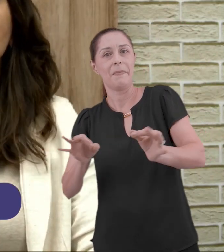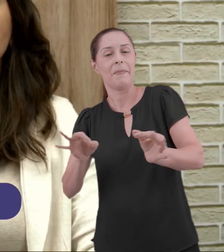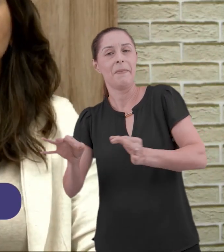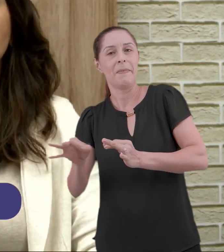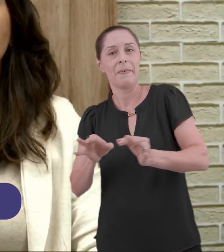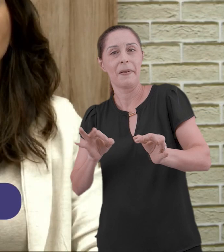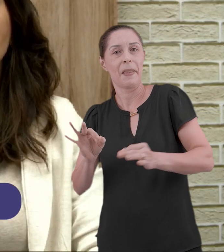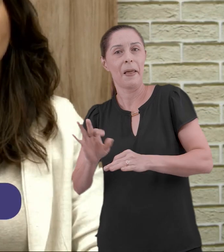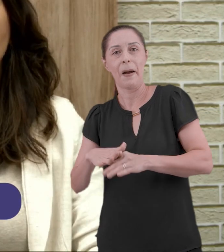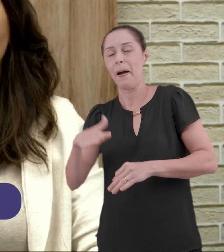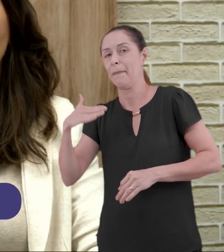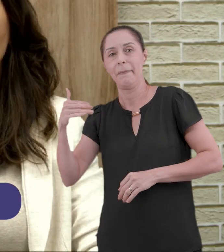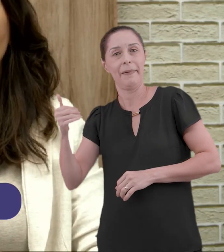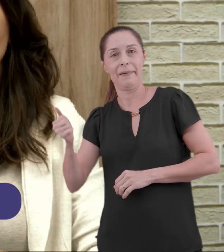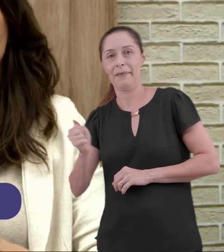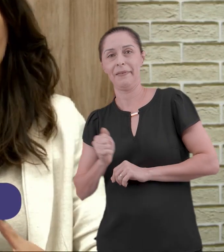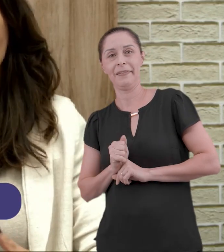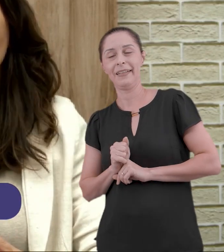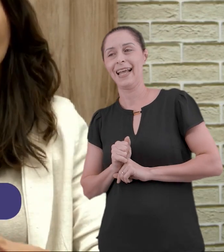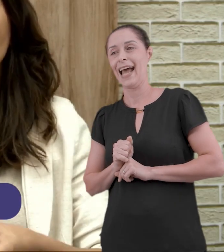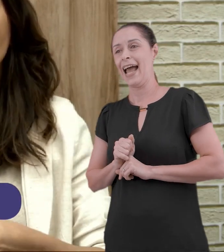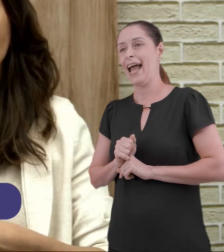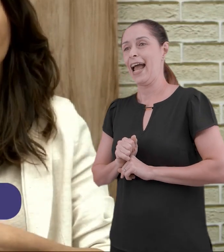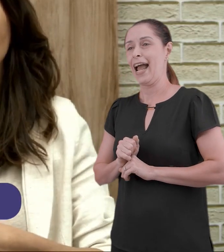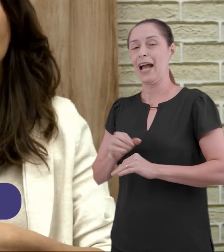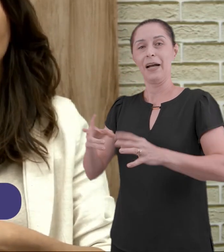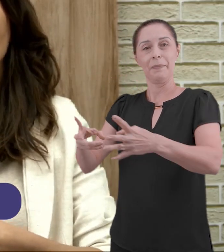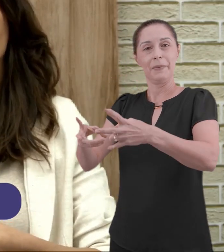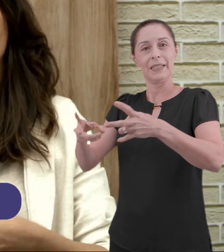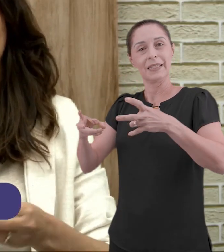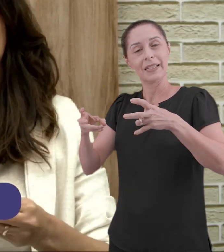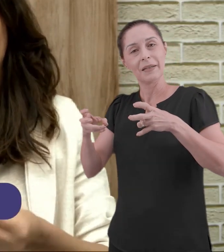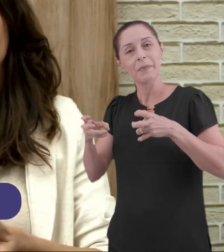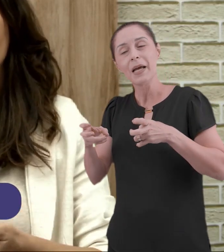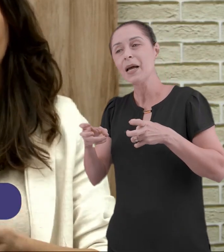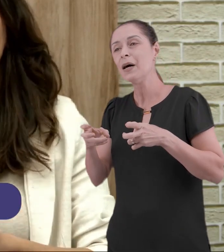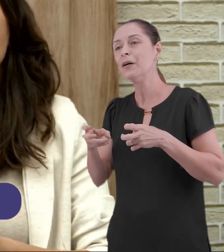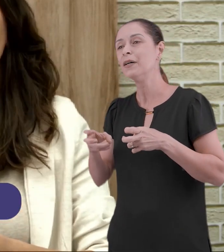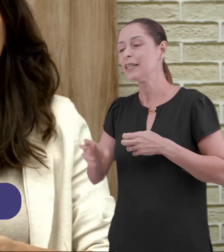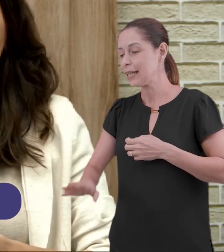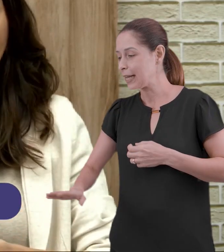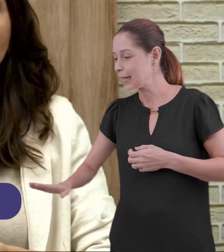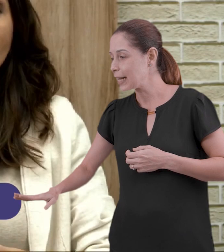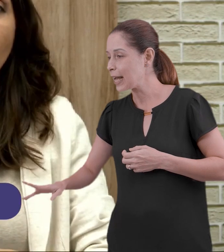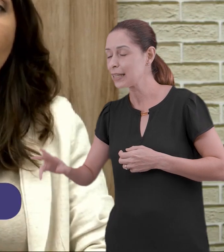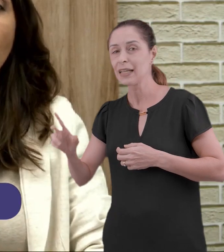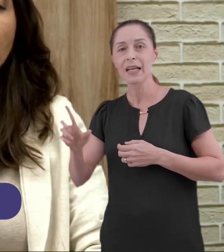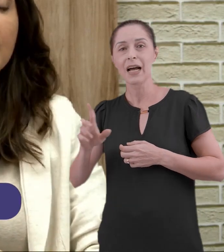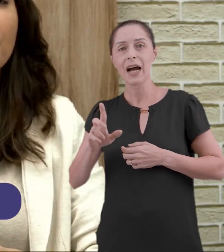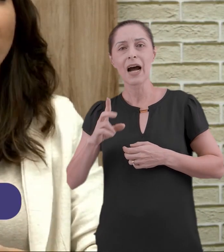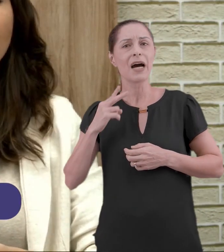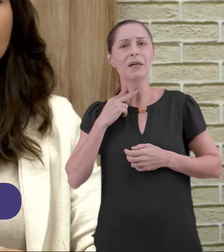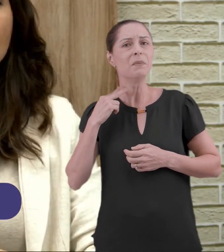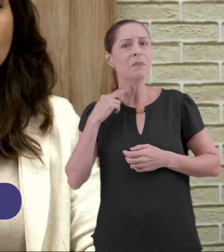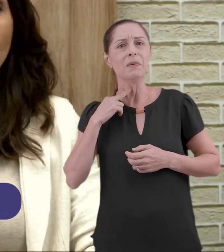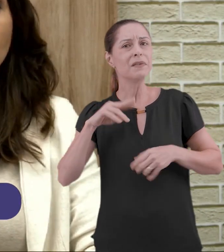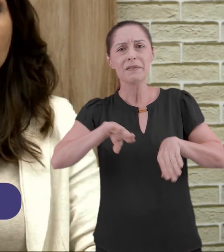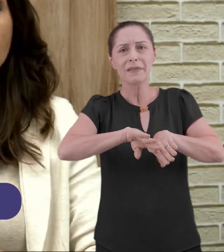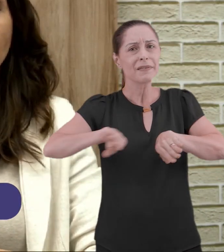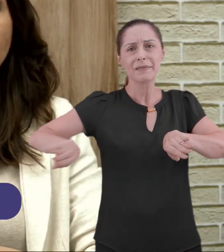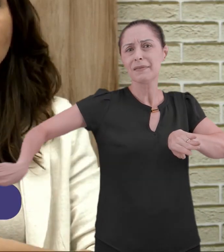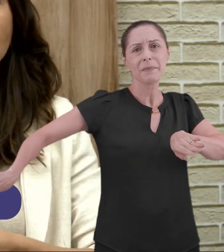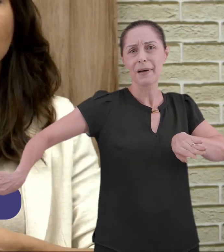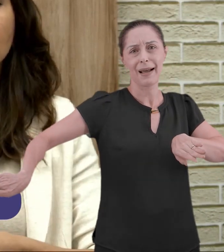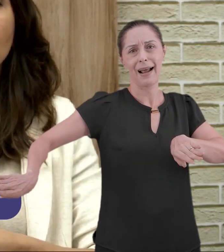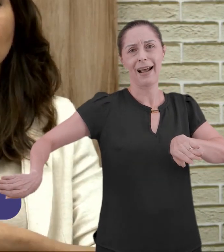né? E a gente percebeu que aquela criança não podia ficar separada das